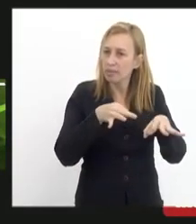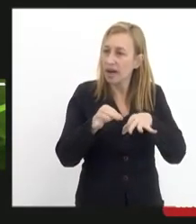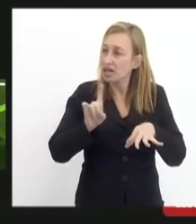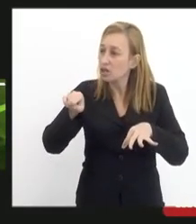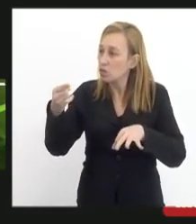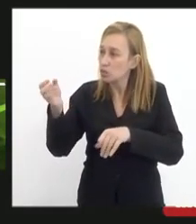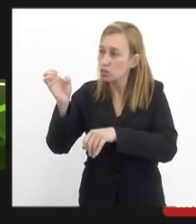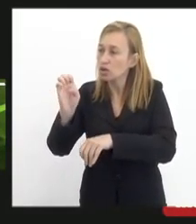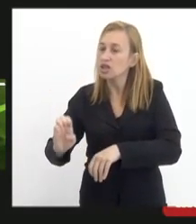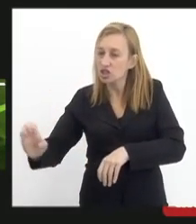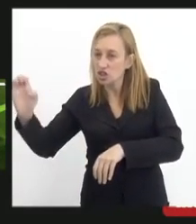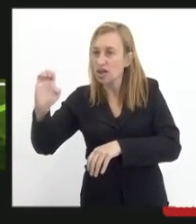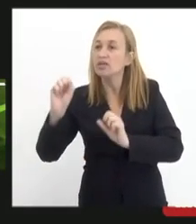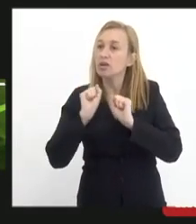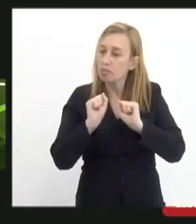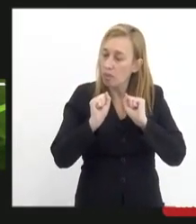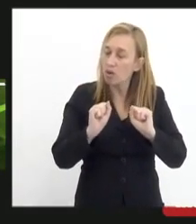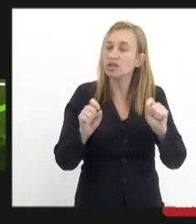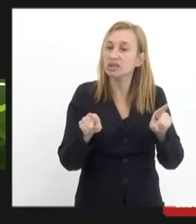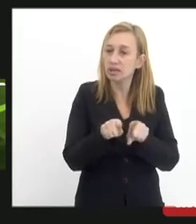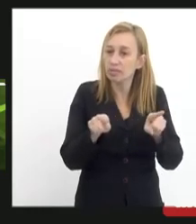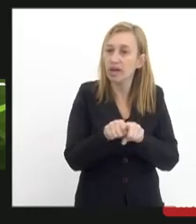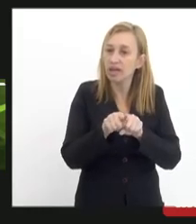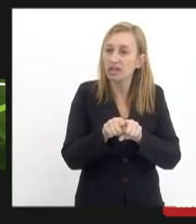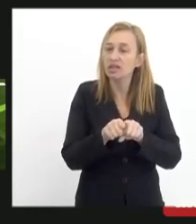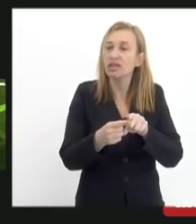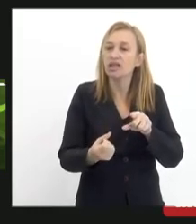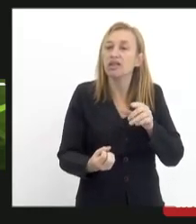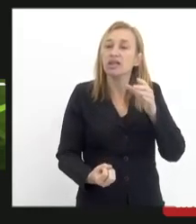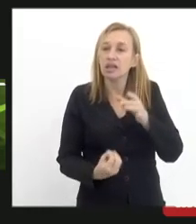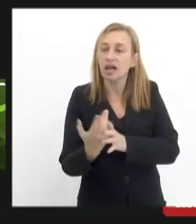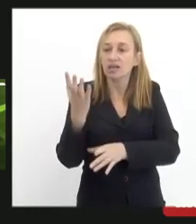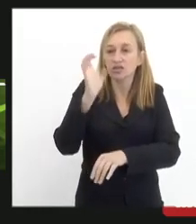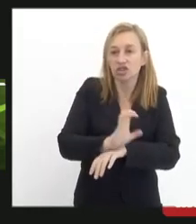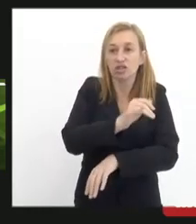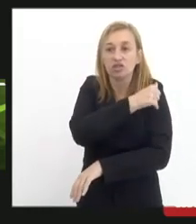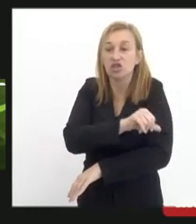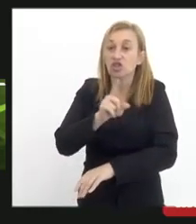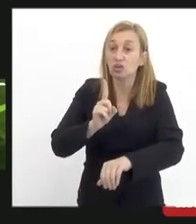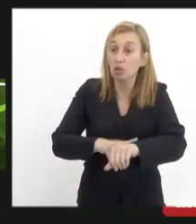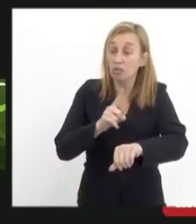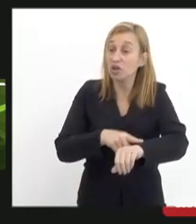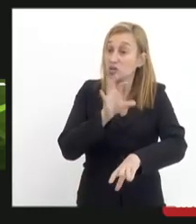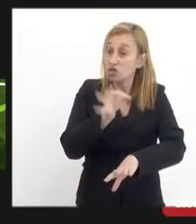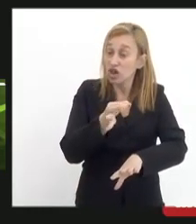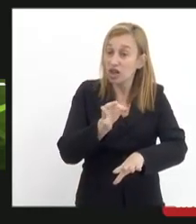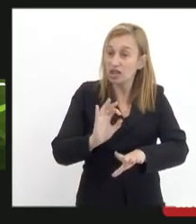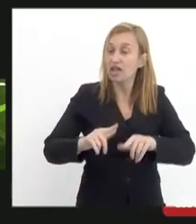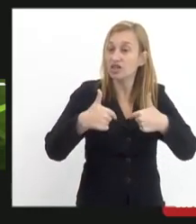que pode sim ser realizado no estado do Rio de Janeiro. Chegou a hora do estado do Rio de Janeiro